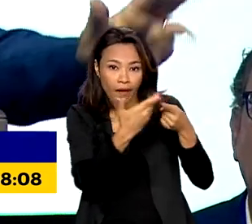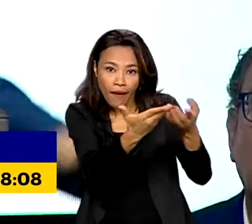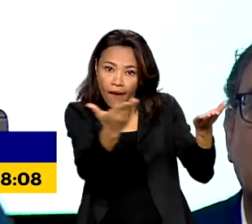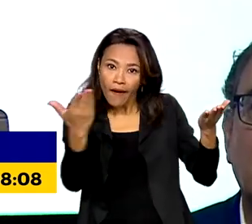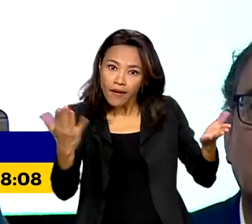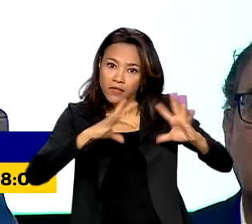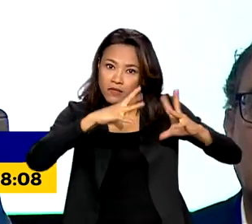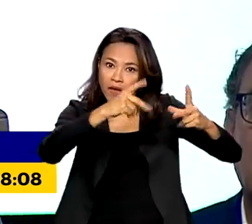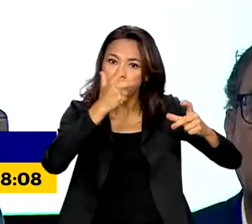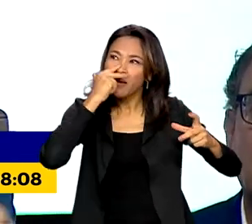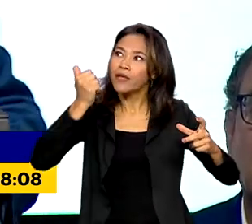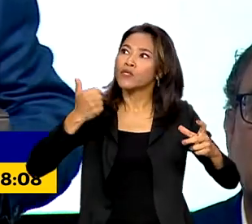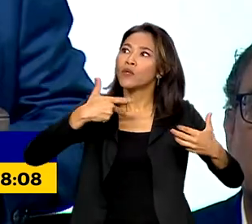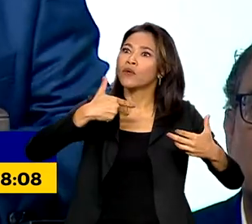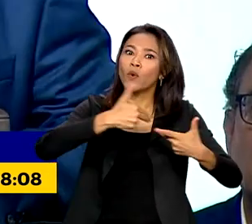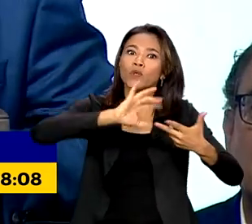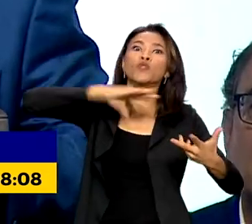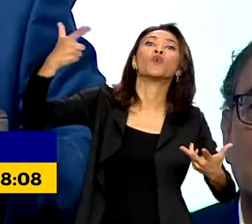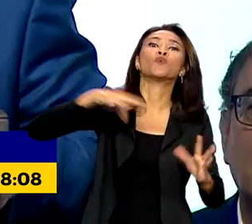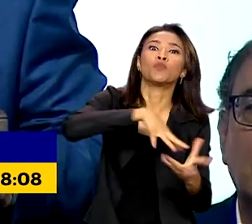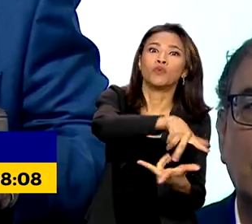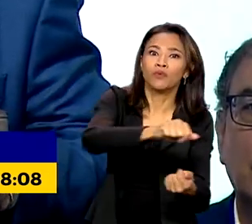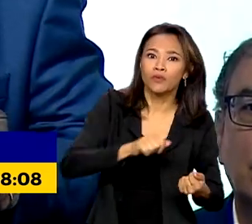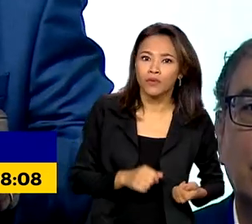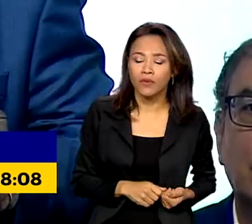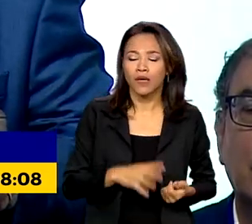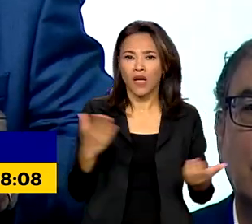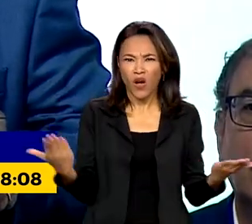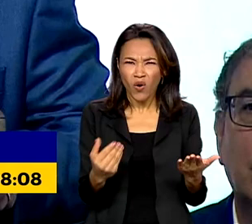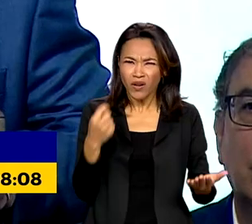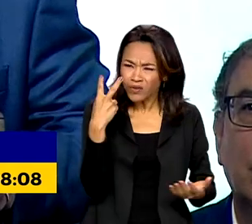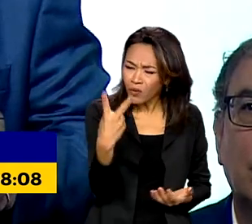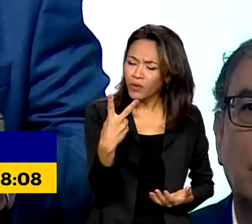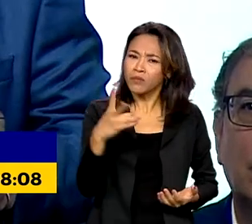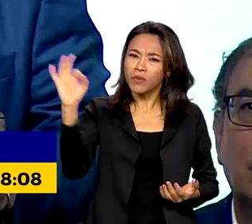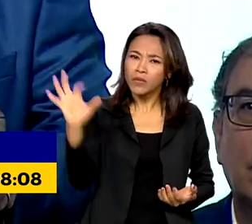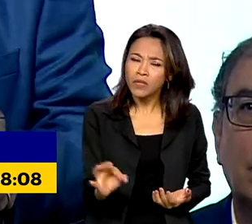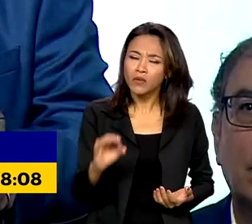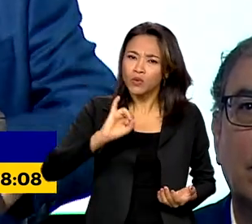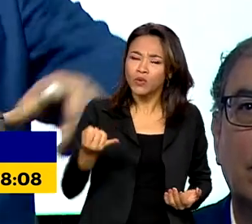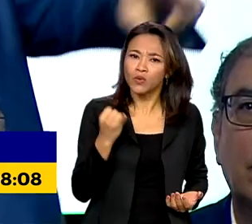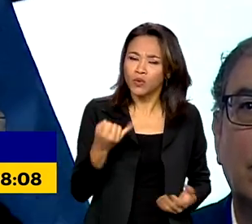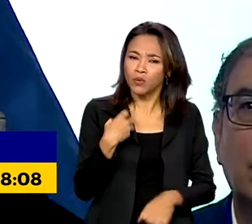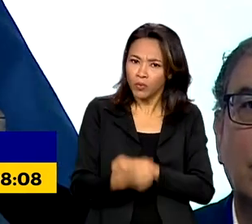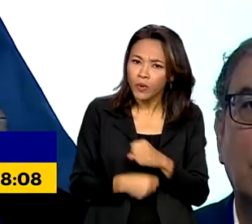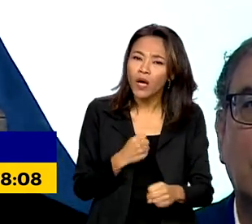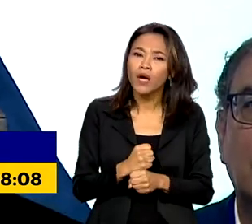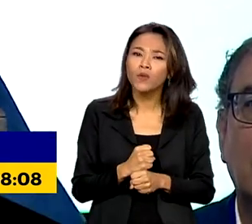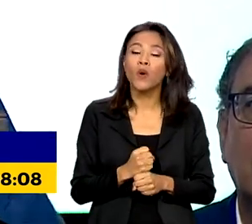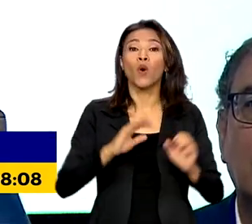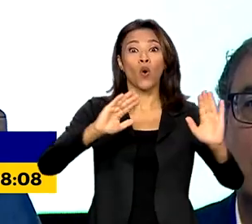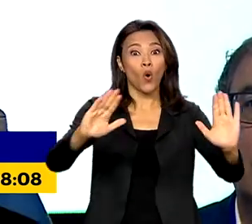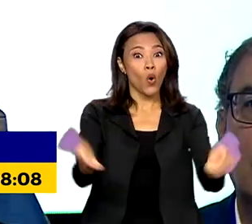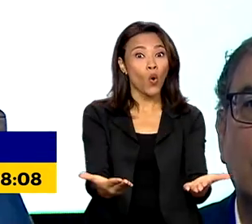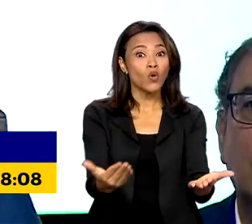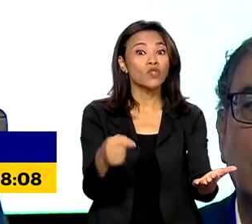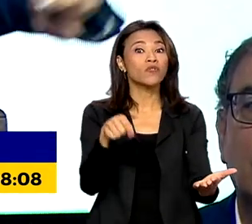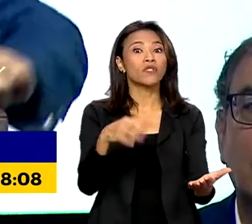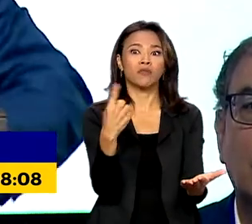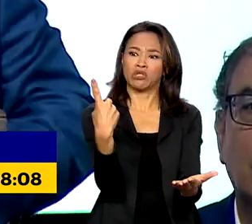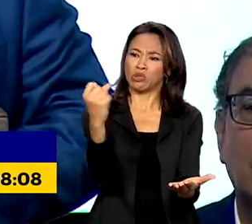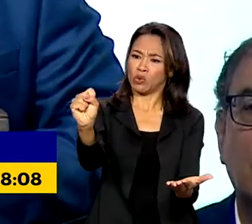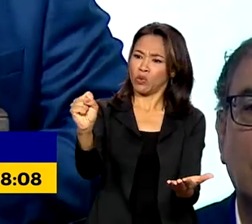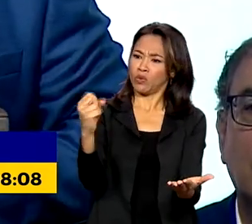coisa do outro mundo, sabe? Pagando 2% de juros ao ano. Hoje vocês estão pagando